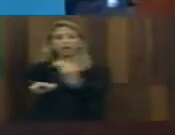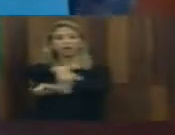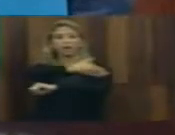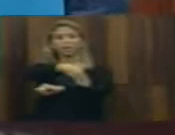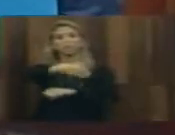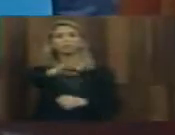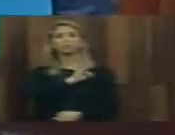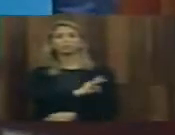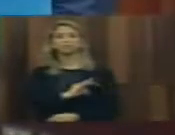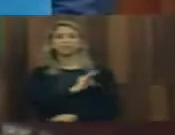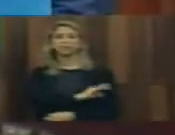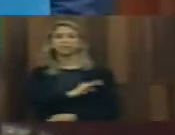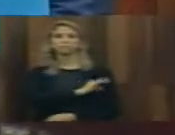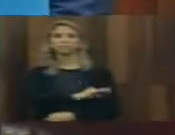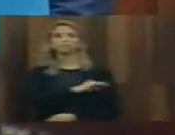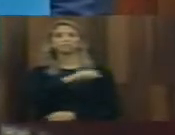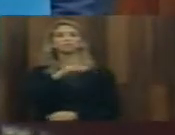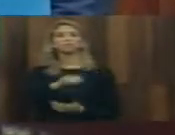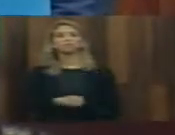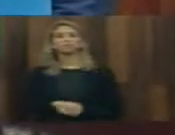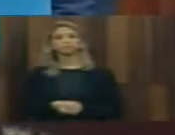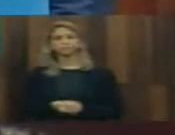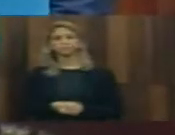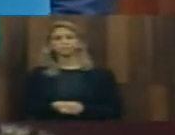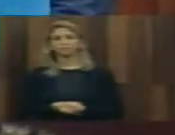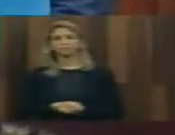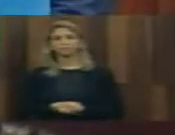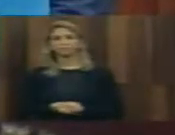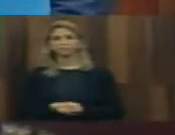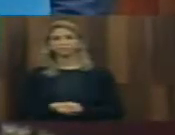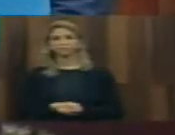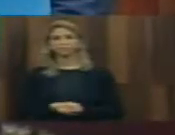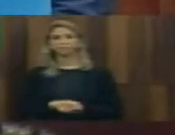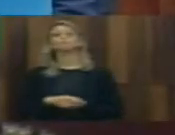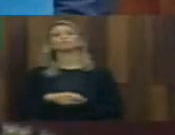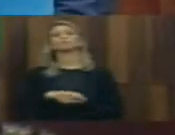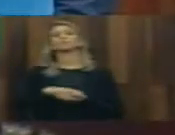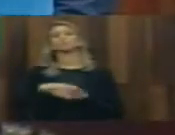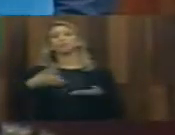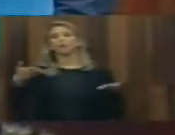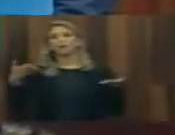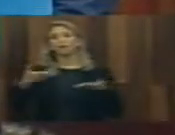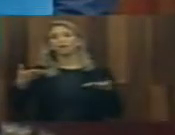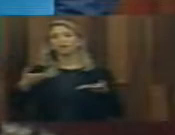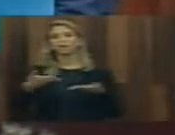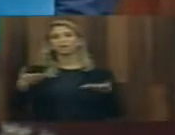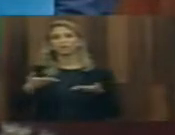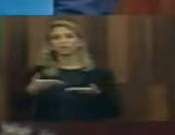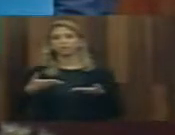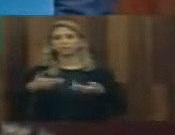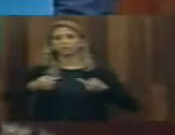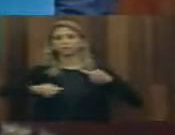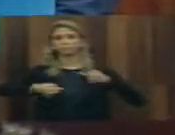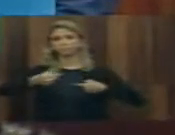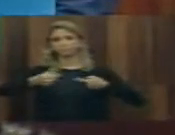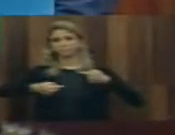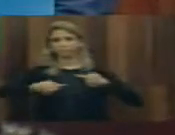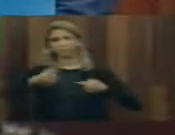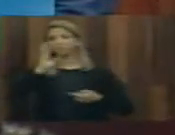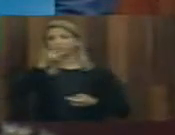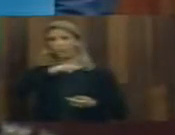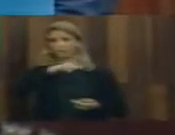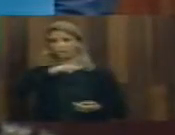Novaes, atravessa a união da rua Guiomar Novaes, no bairro Namar, Tamoios, segundo o distrito de Cabo Frio. O projeto vem com